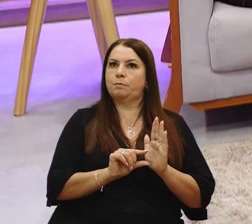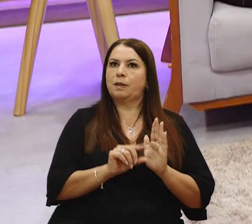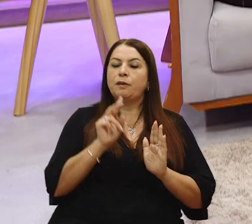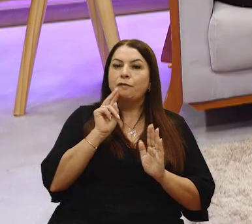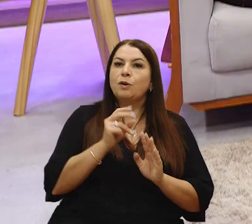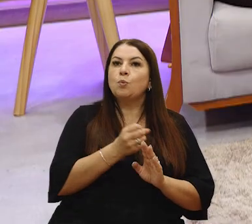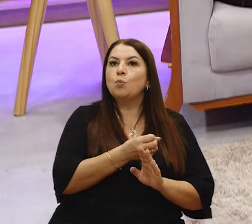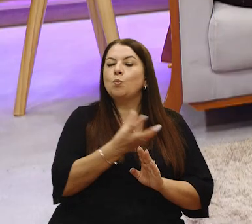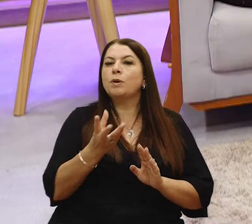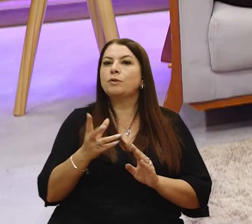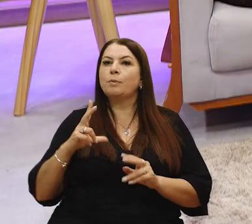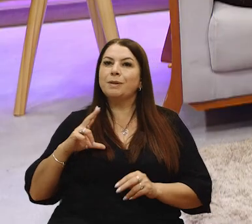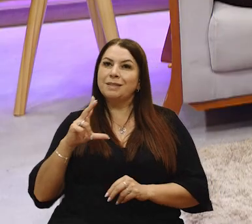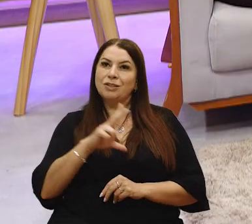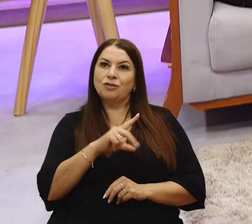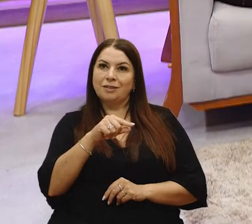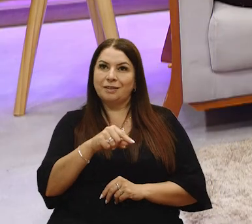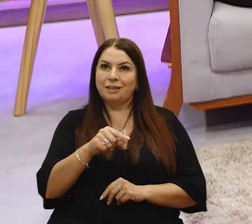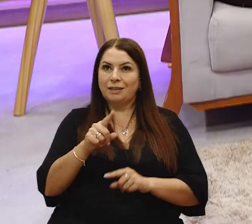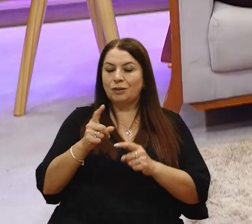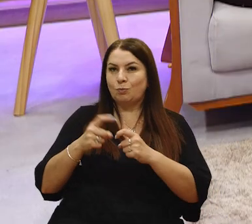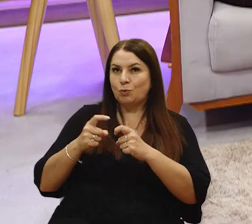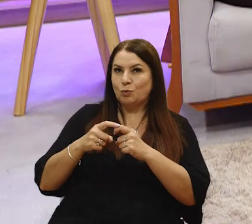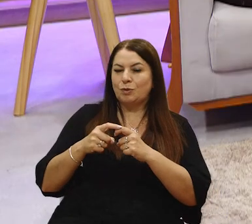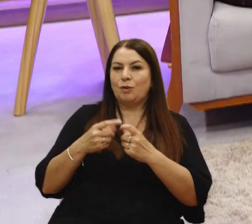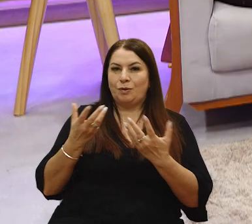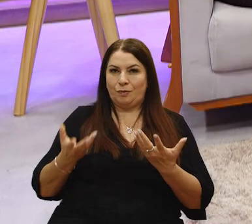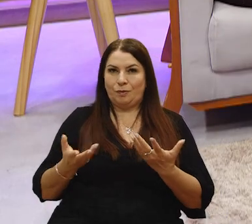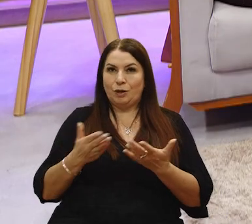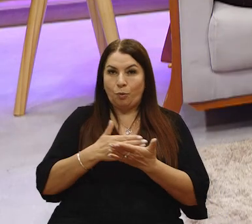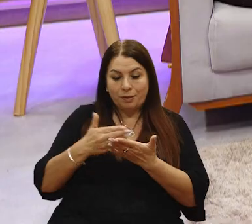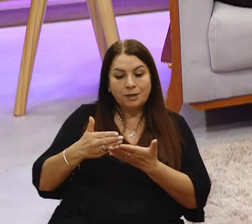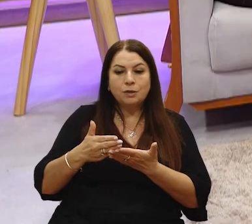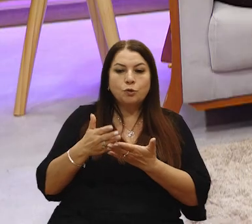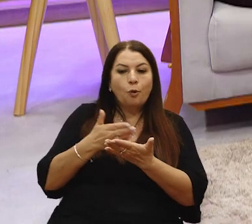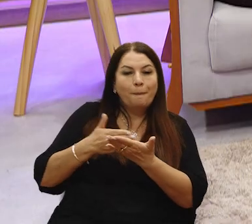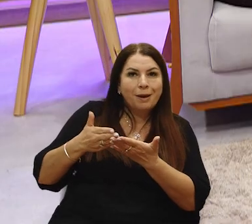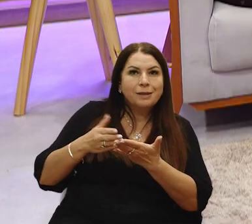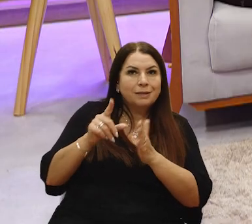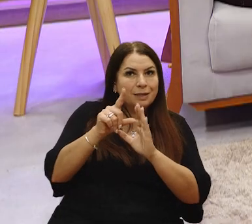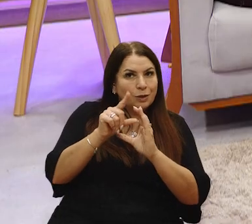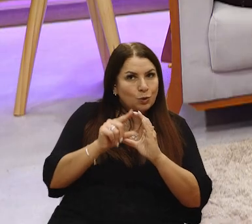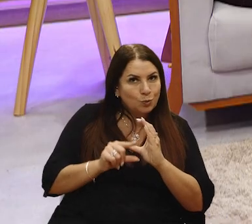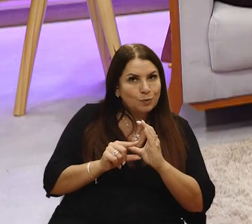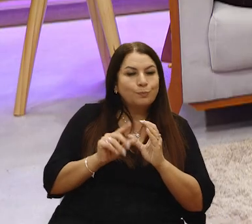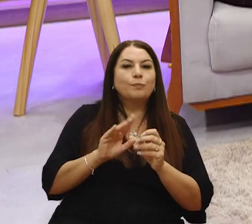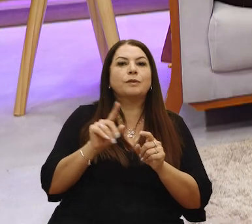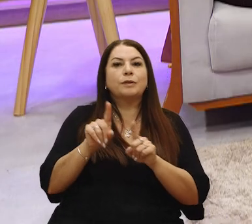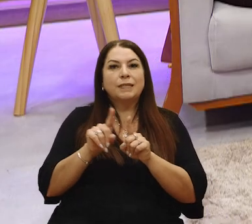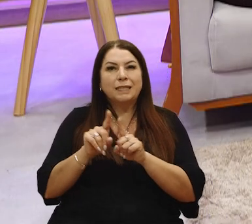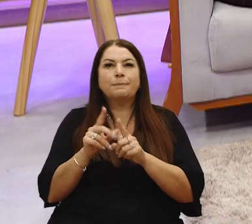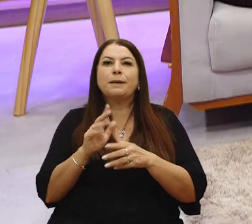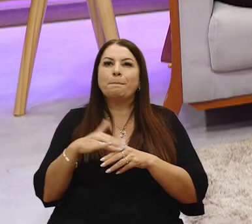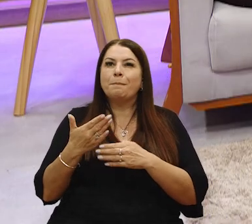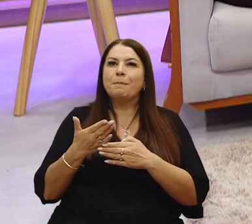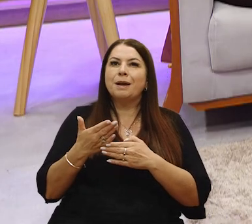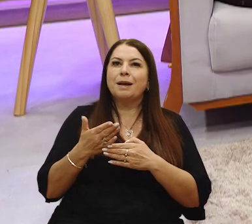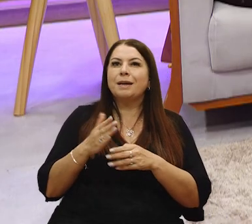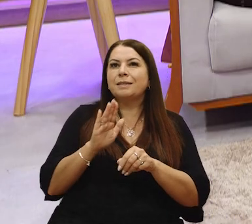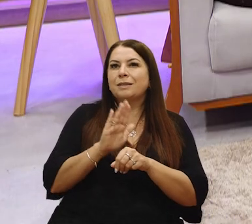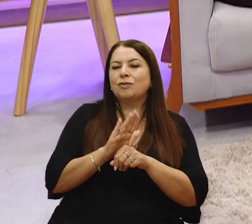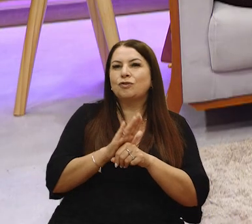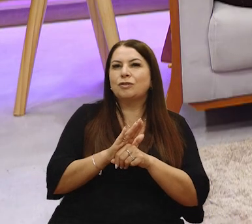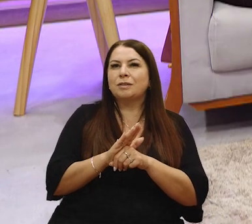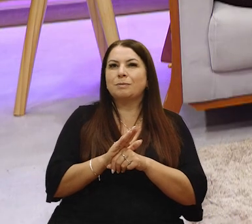de ter endometriose. Então, acertar a alimentação acabou melhorando todos os fatores, né? Mas foi bem tranquilo o início. Teve um